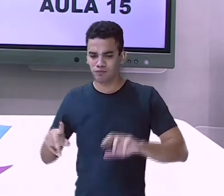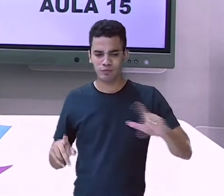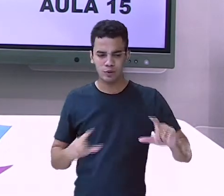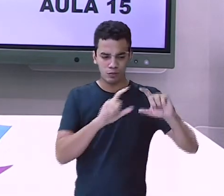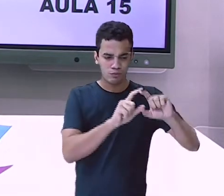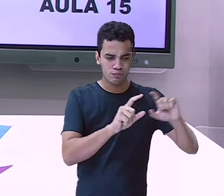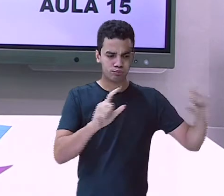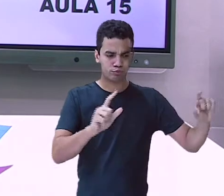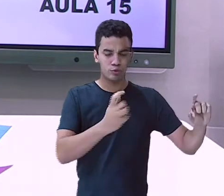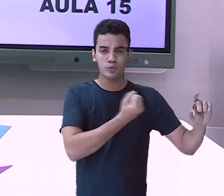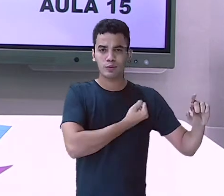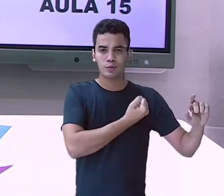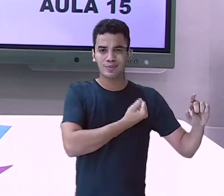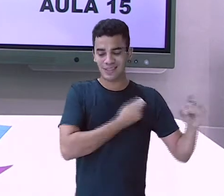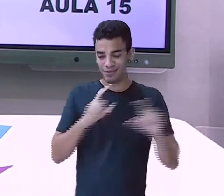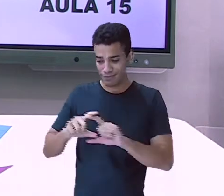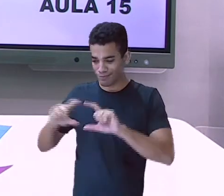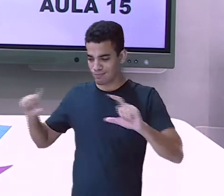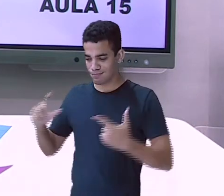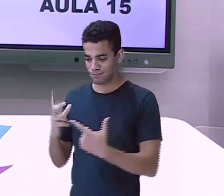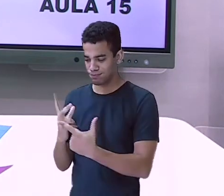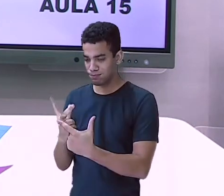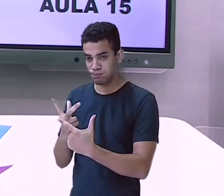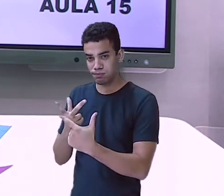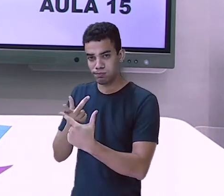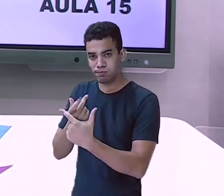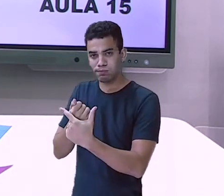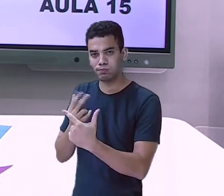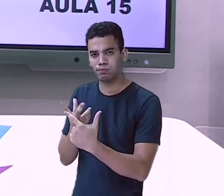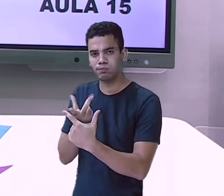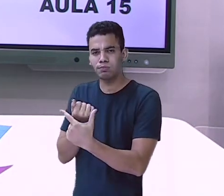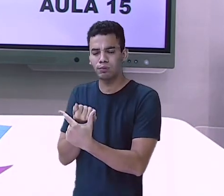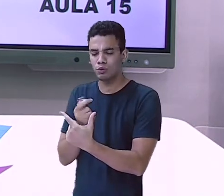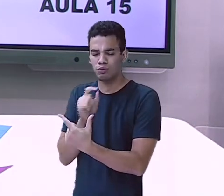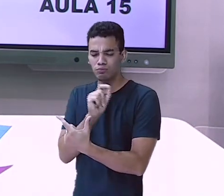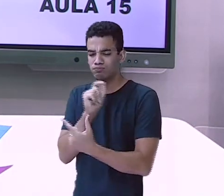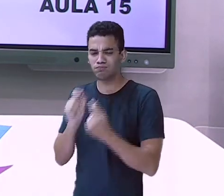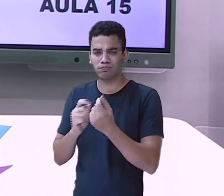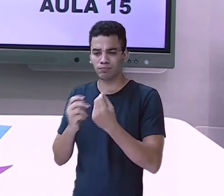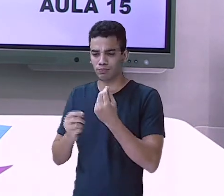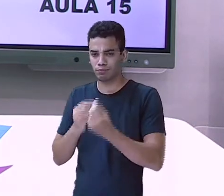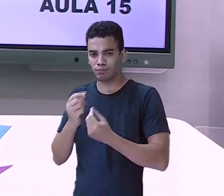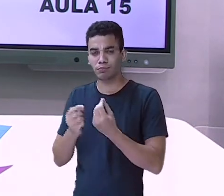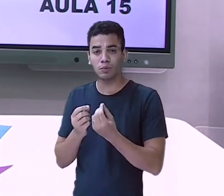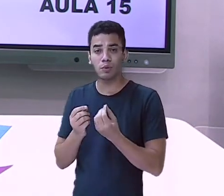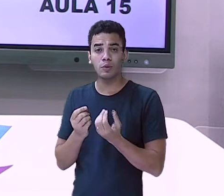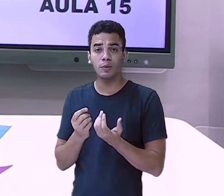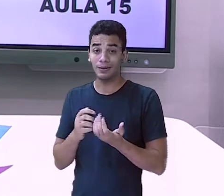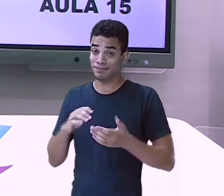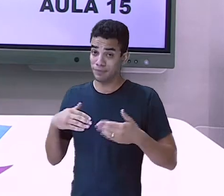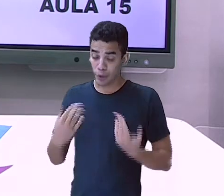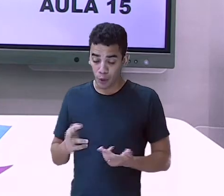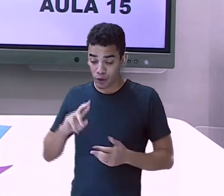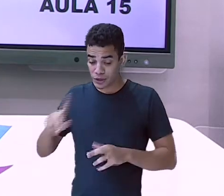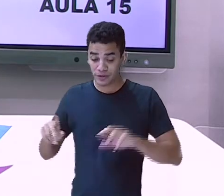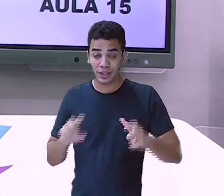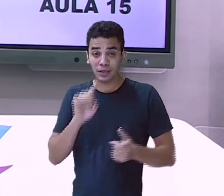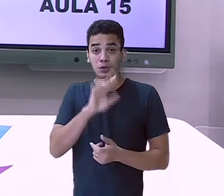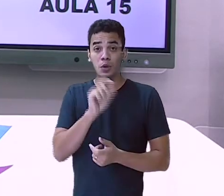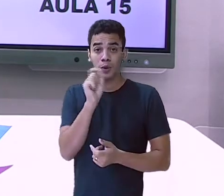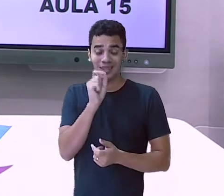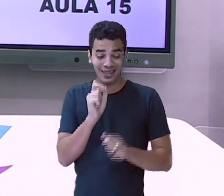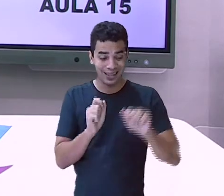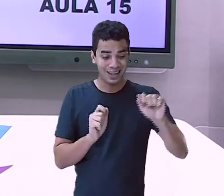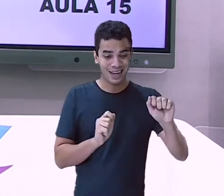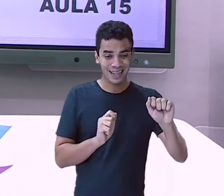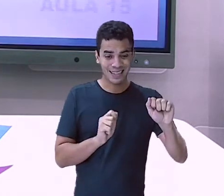A diferença é apenas a presença das letras, dos termos que não são conhecidos. Vamos entender